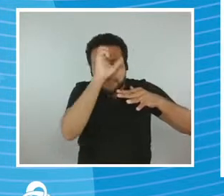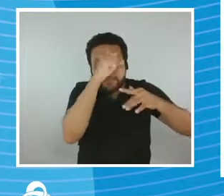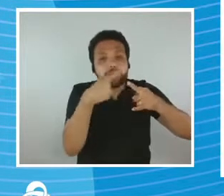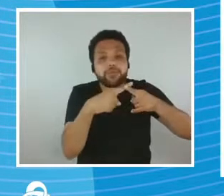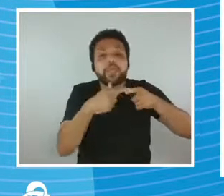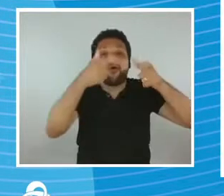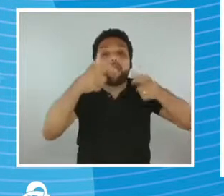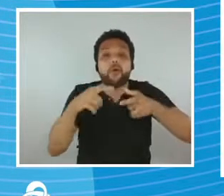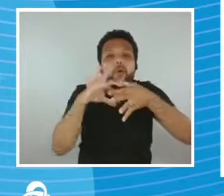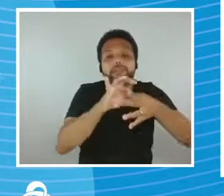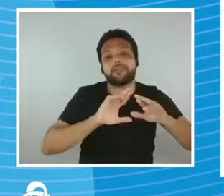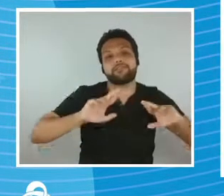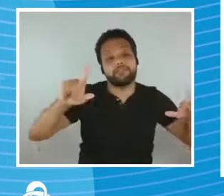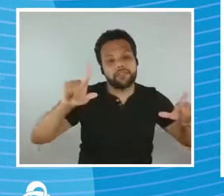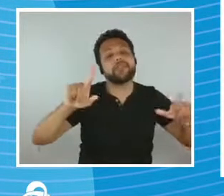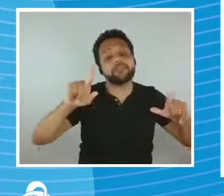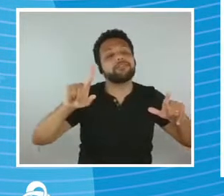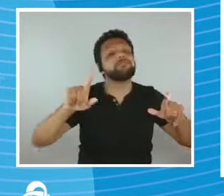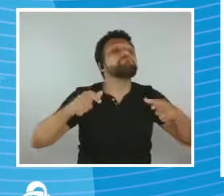ambiente muda porque